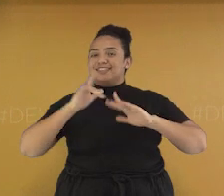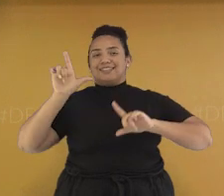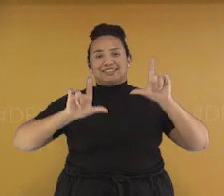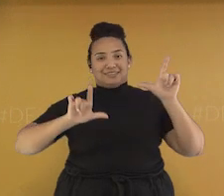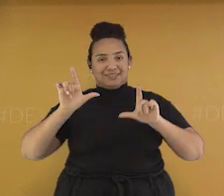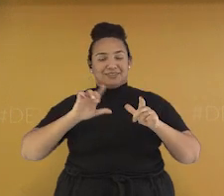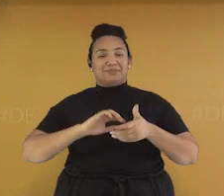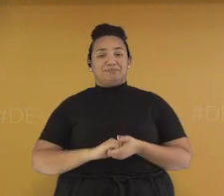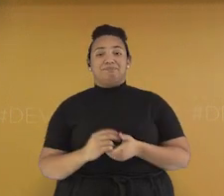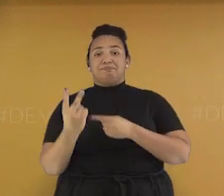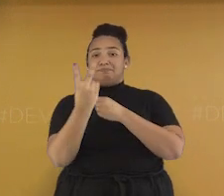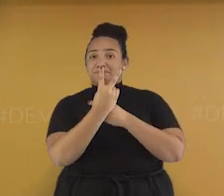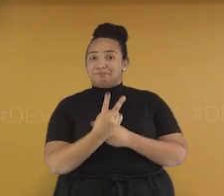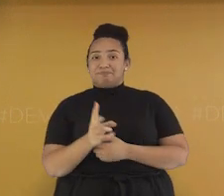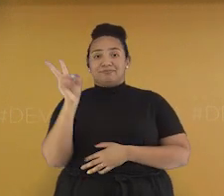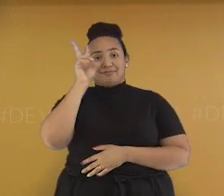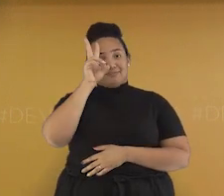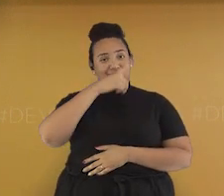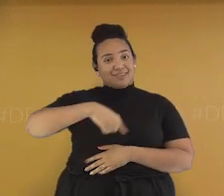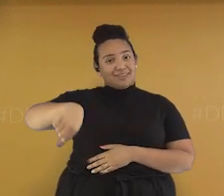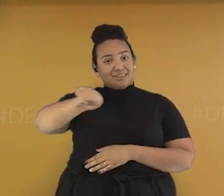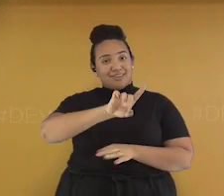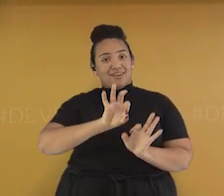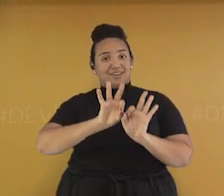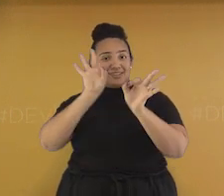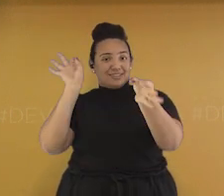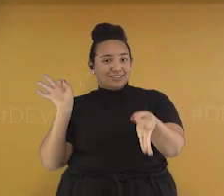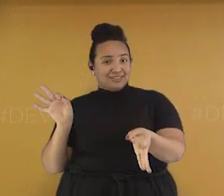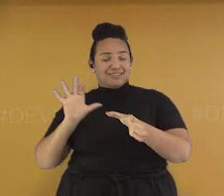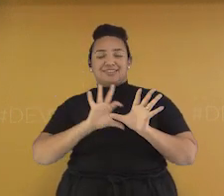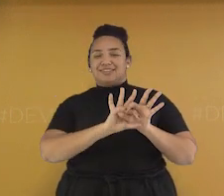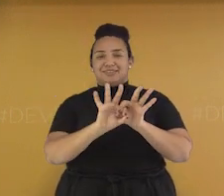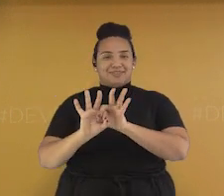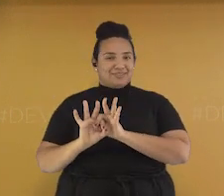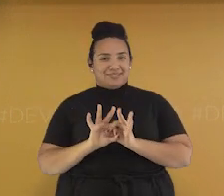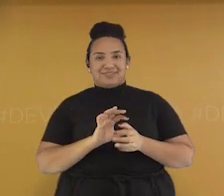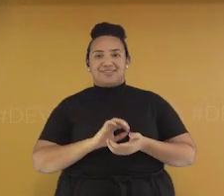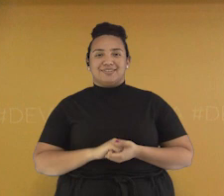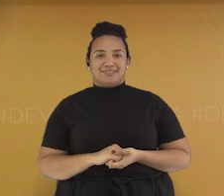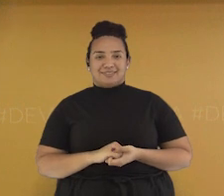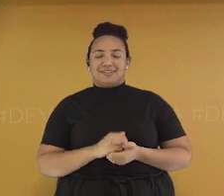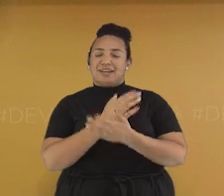aqui no Dever em Casa, na TV. Se cuidem e não se esqueçam